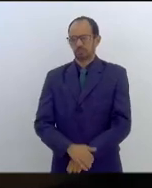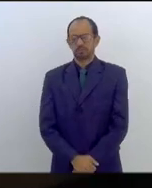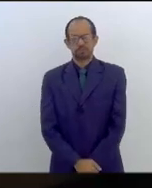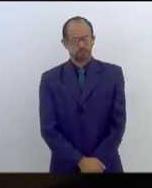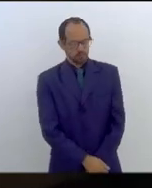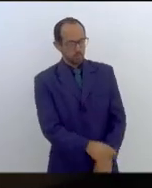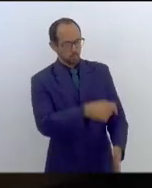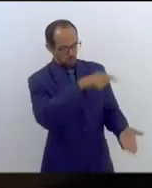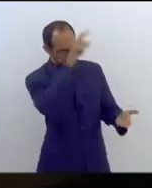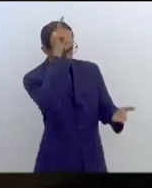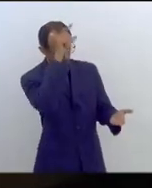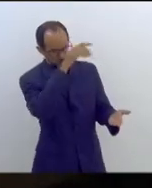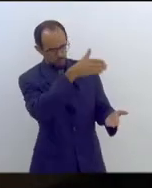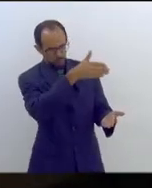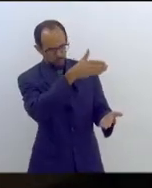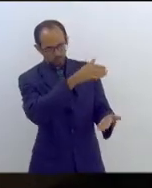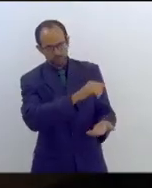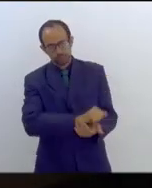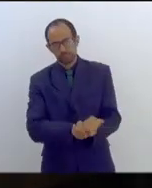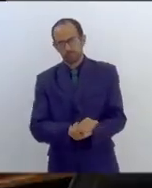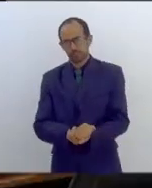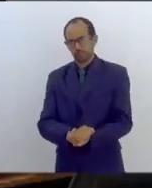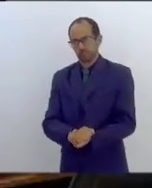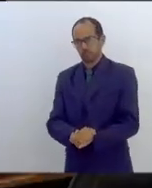Deputado Luiz Paulo.